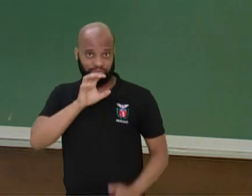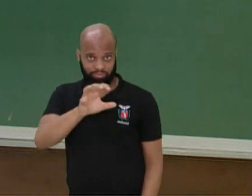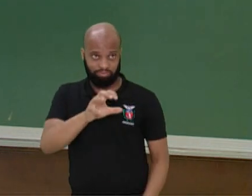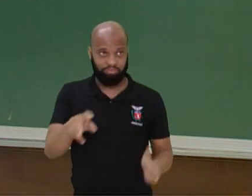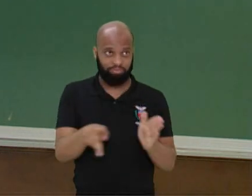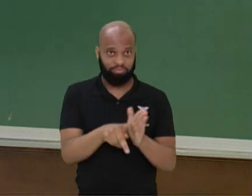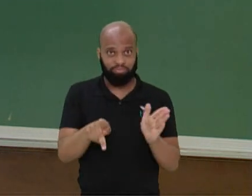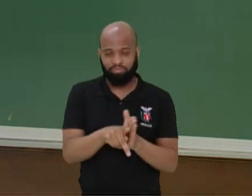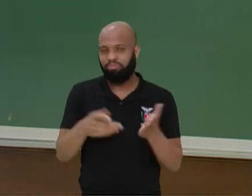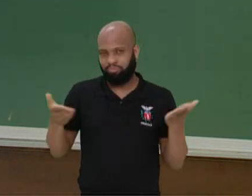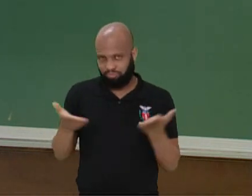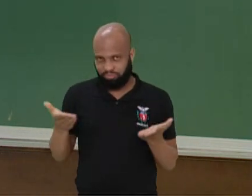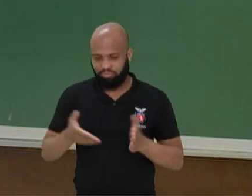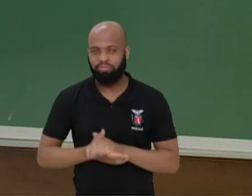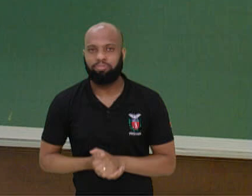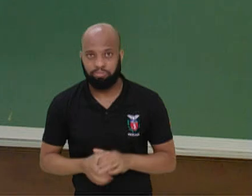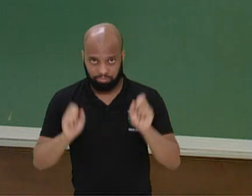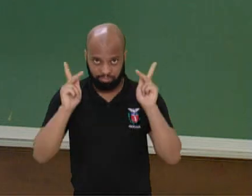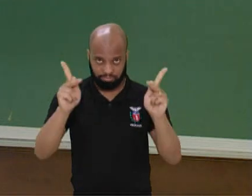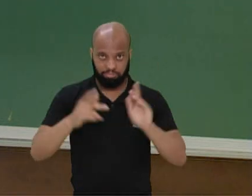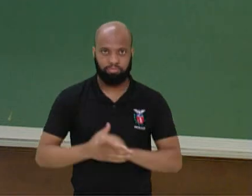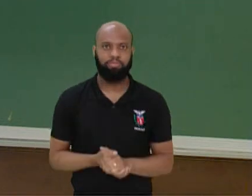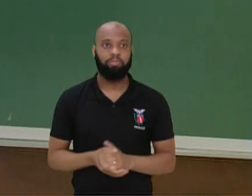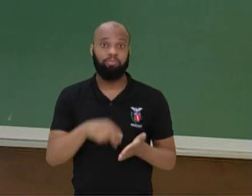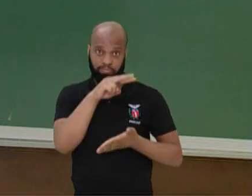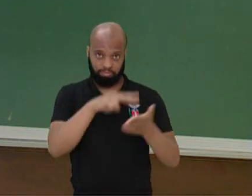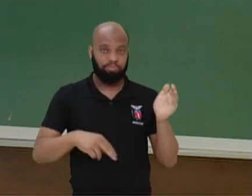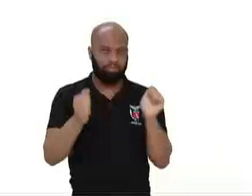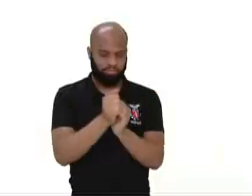la vejez, digamos assim, certo? Acompanhe.